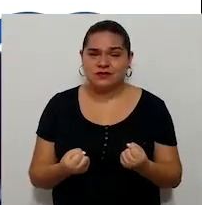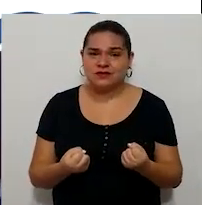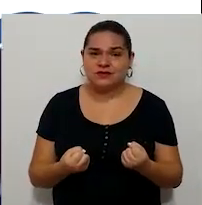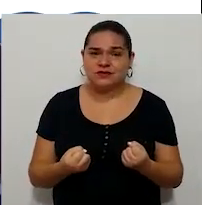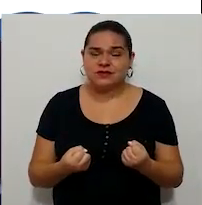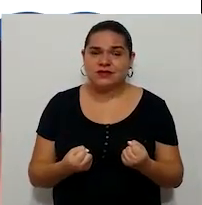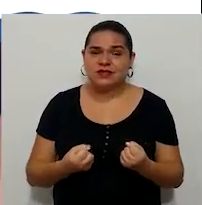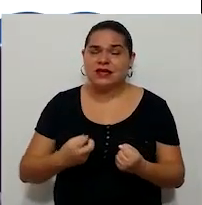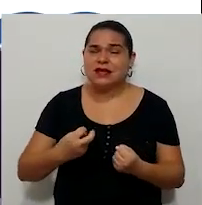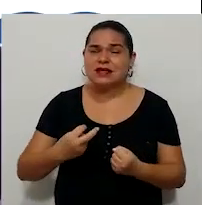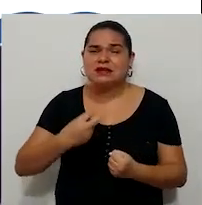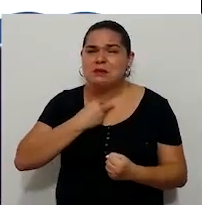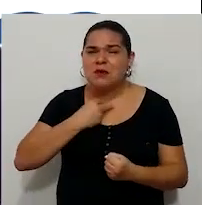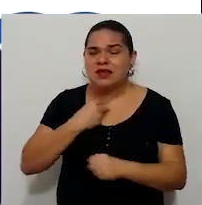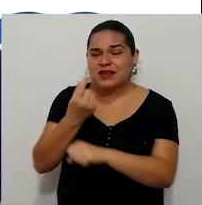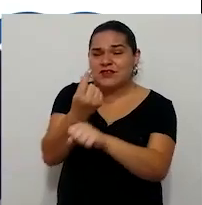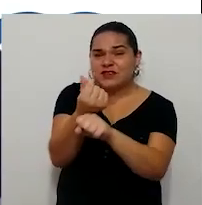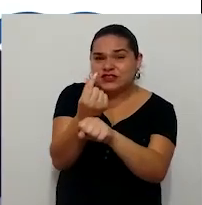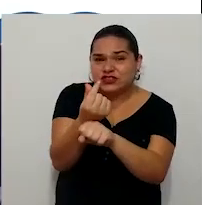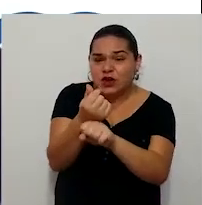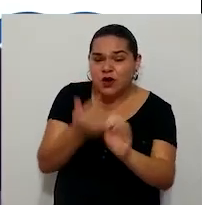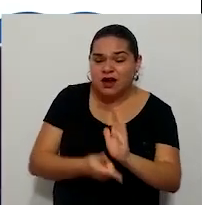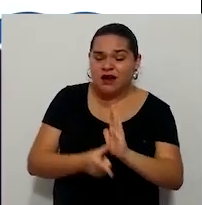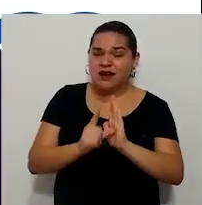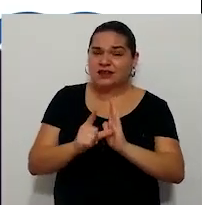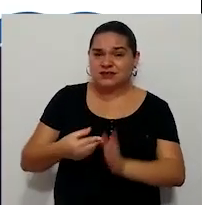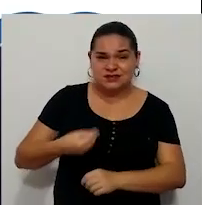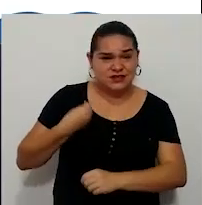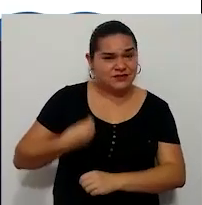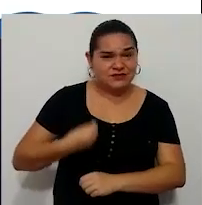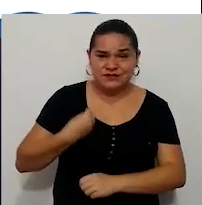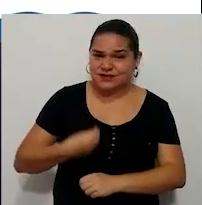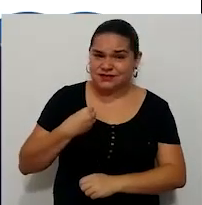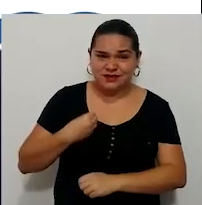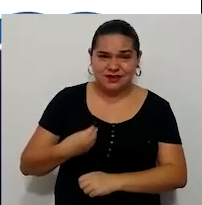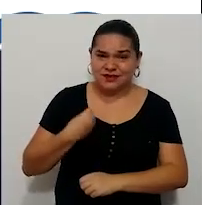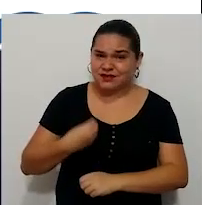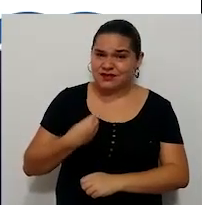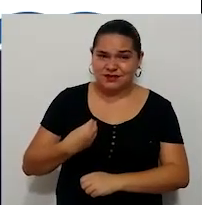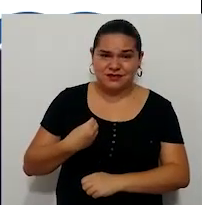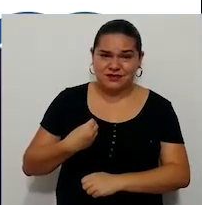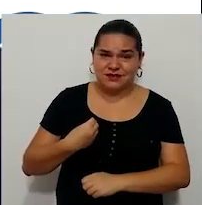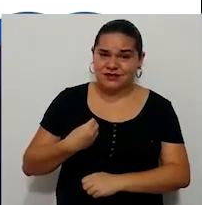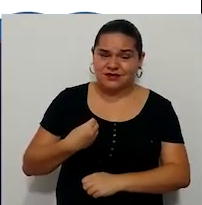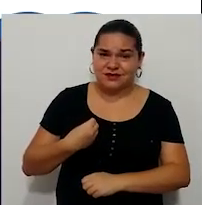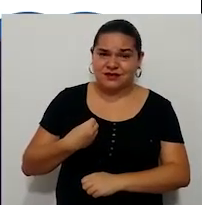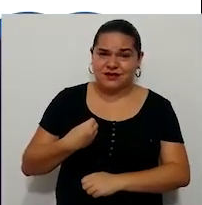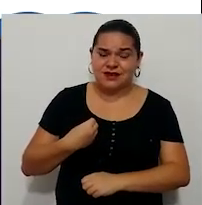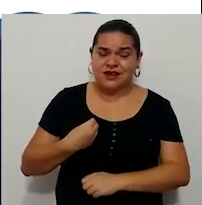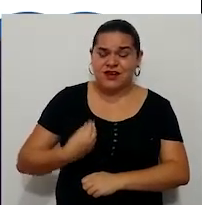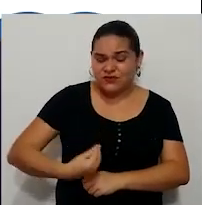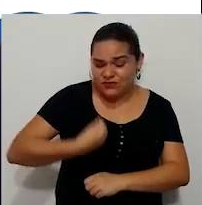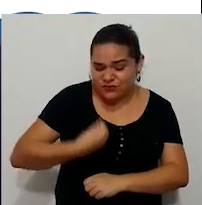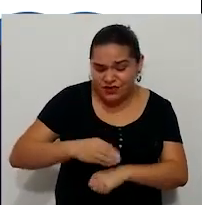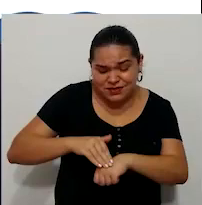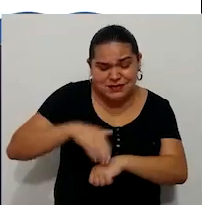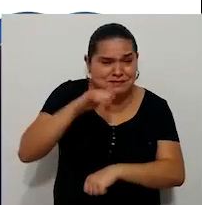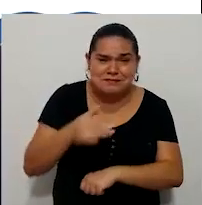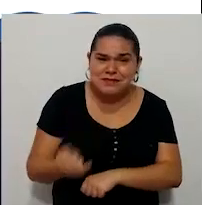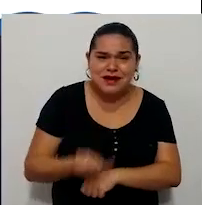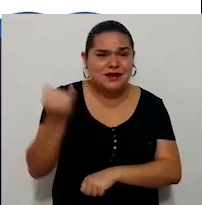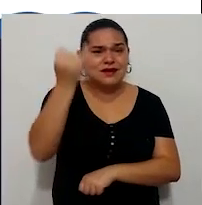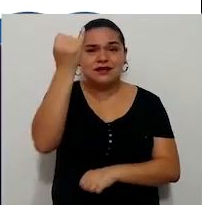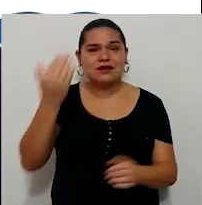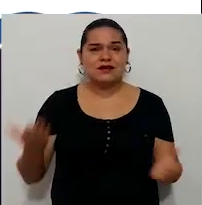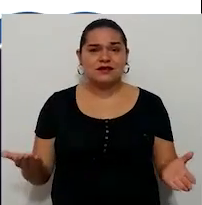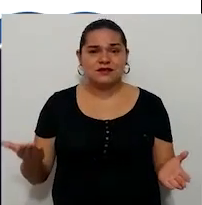a questão econômica acima da questão da vida, da importância da vida.